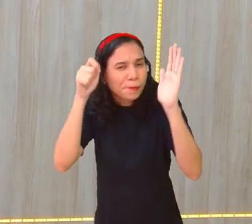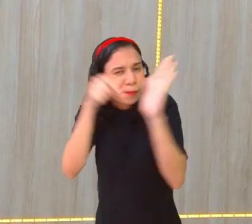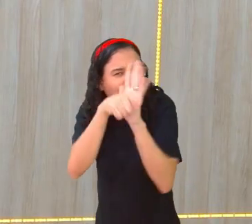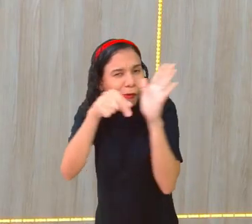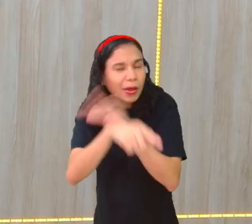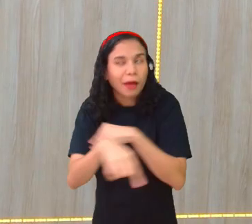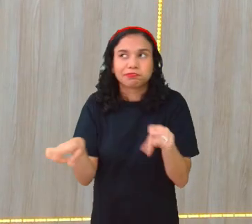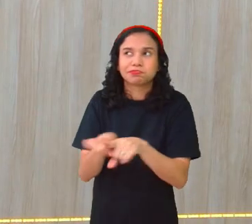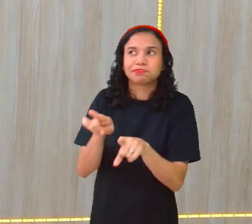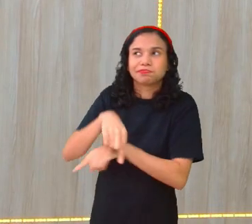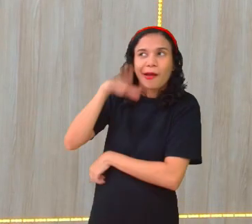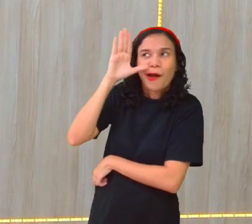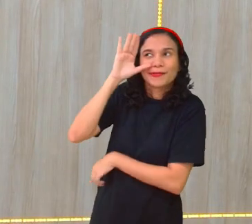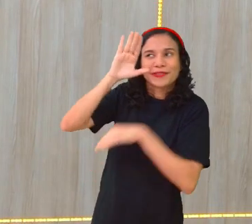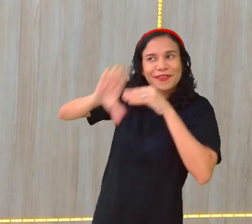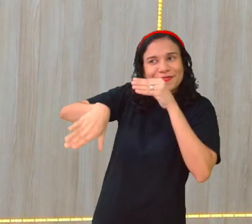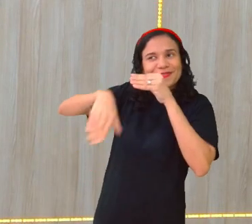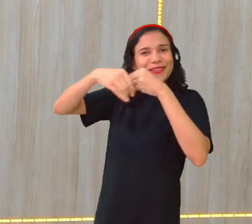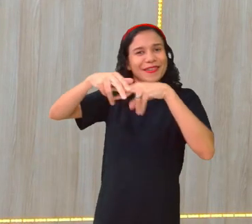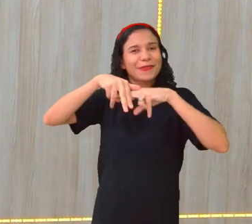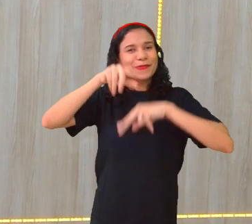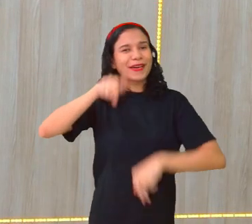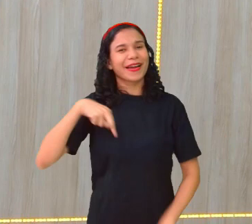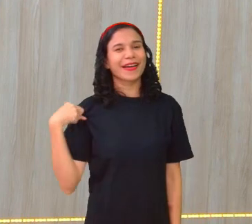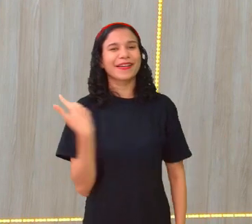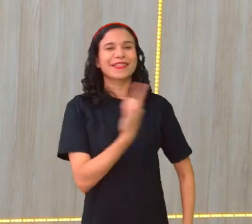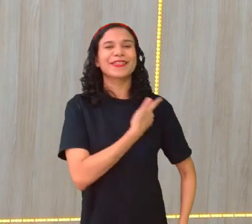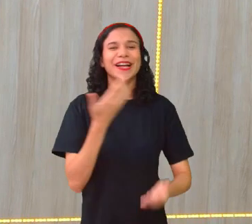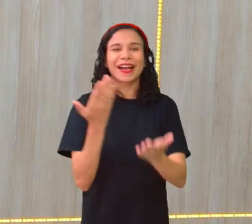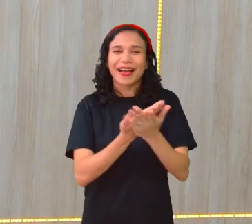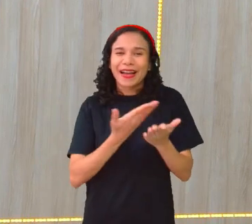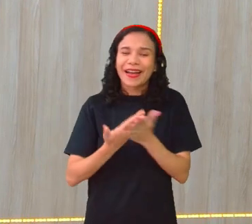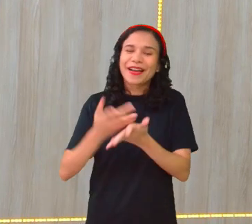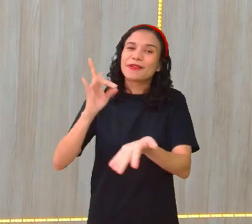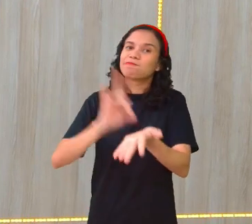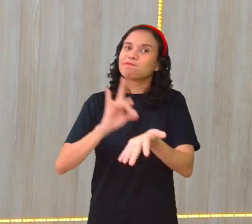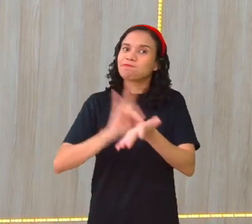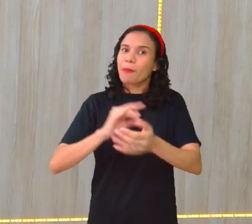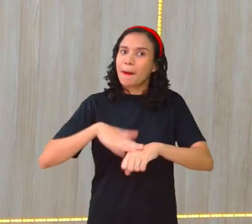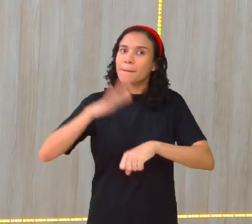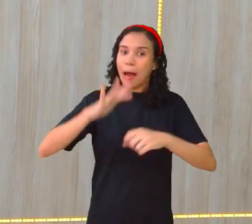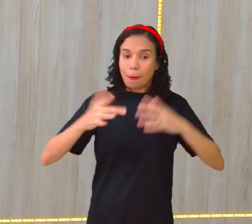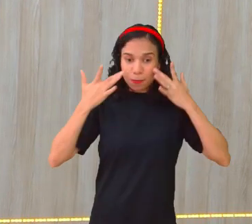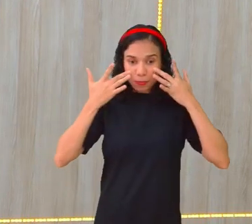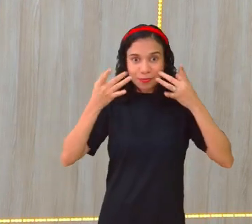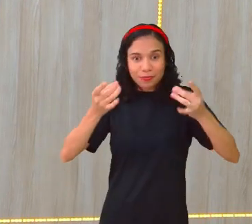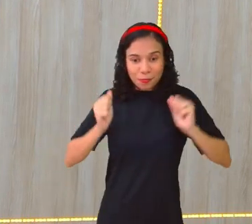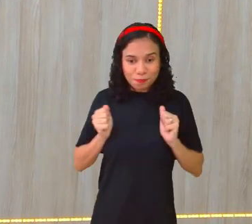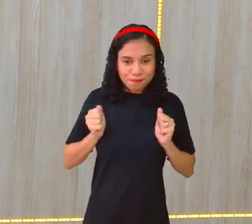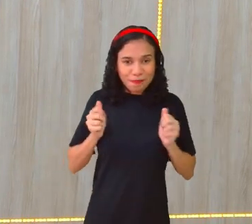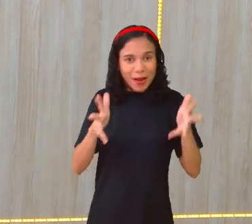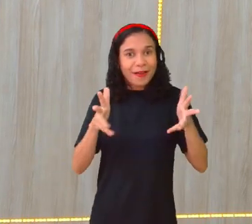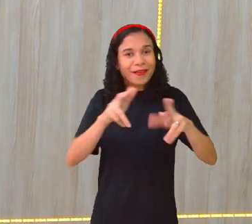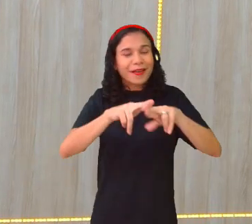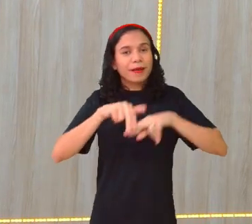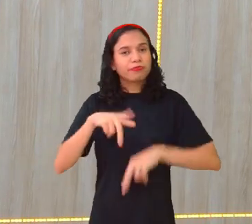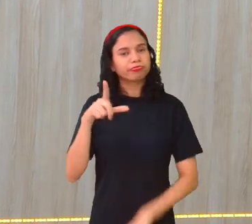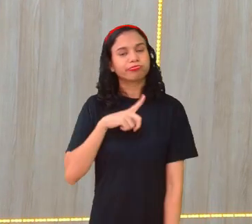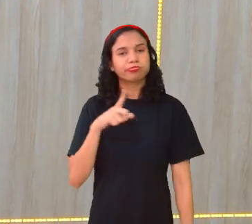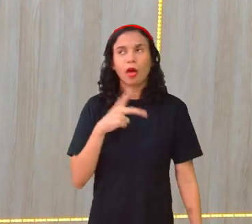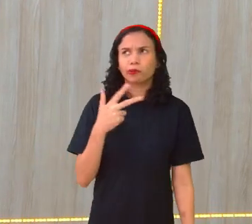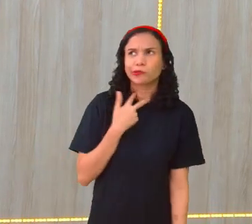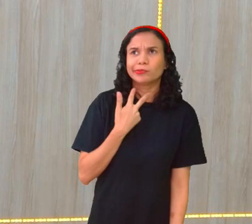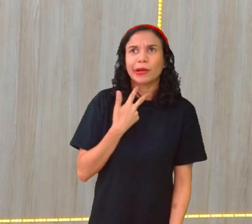trazer curiosidades, e isso aí é muito importante para que a nossa aula ela fique mais ativa. Também, se vocês não puderem